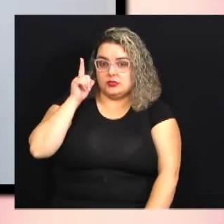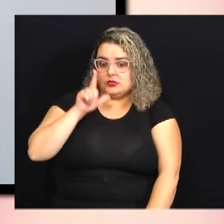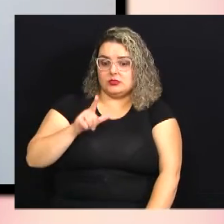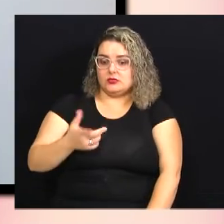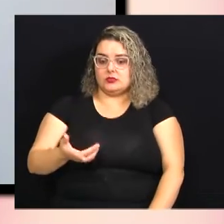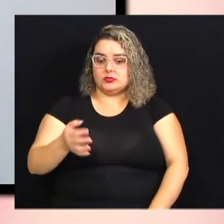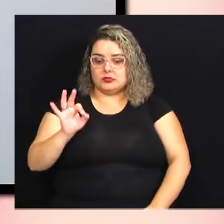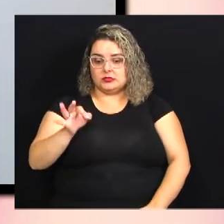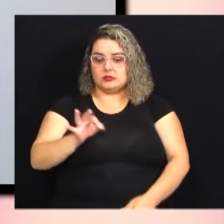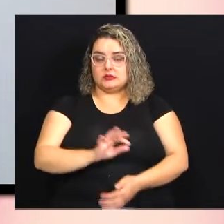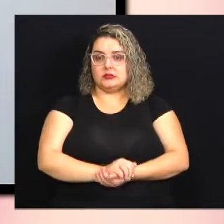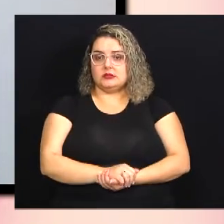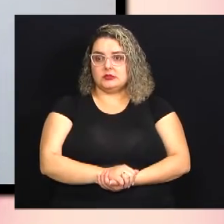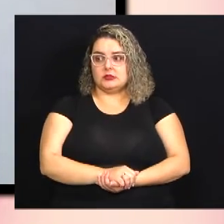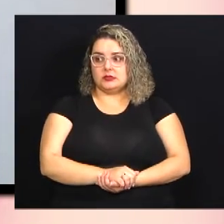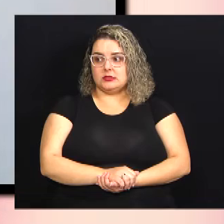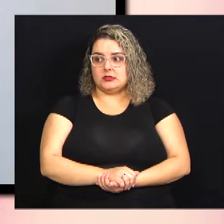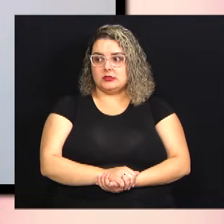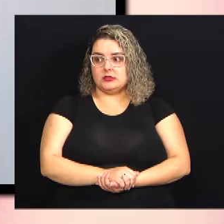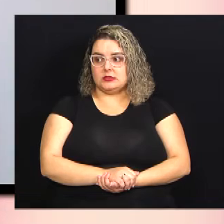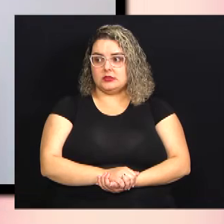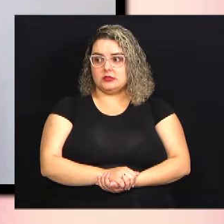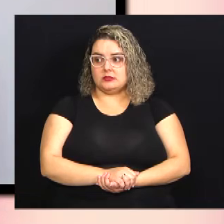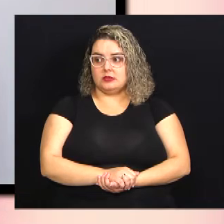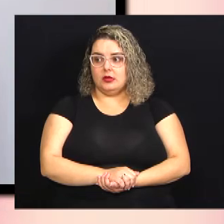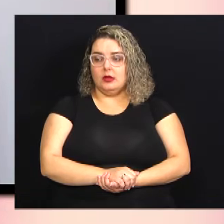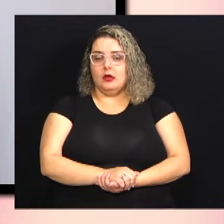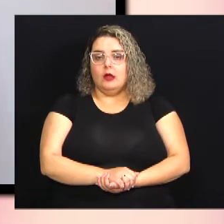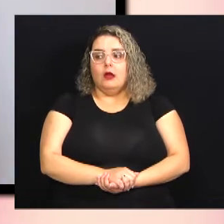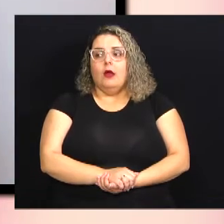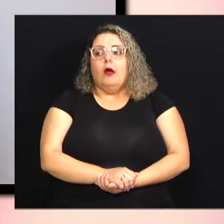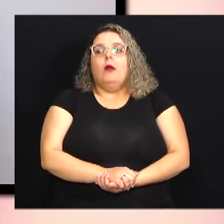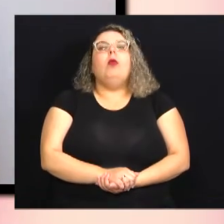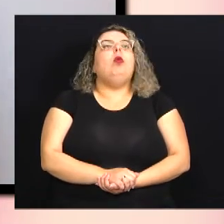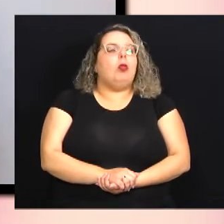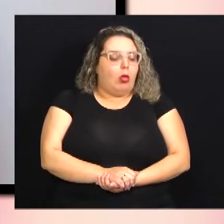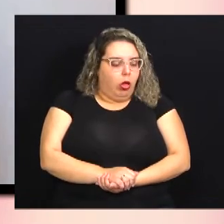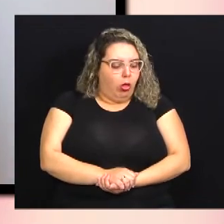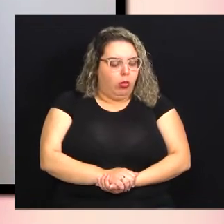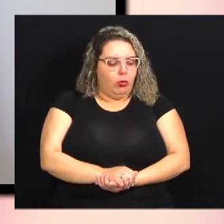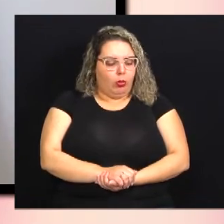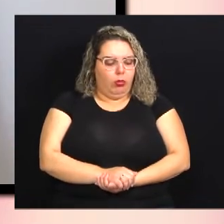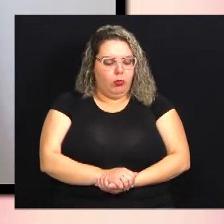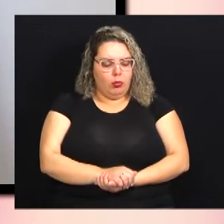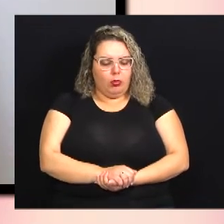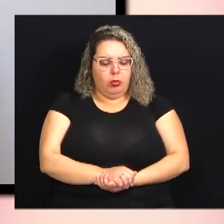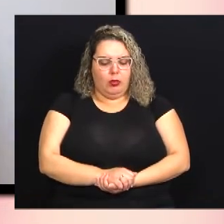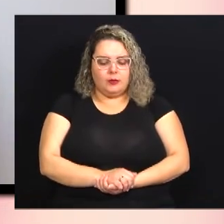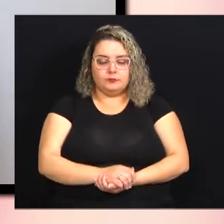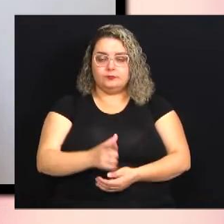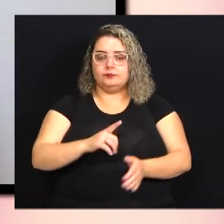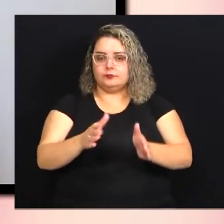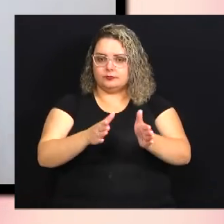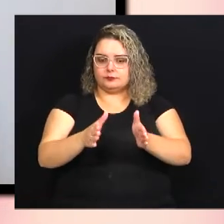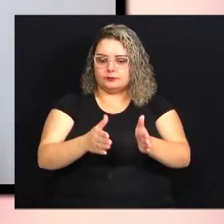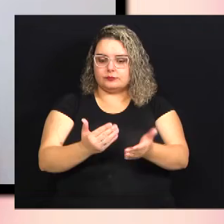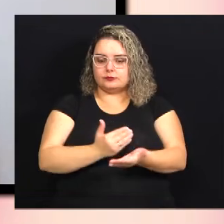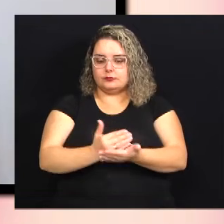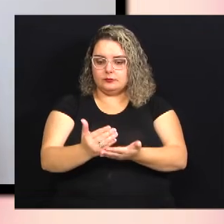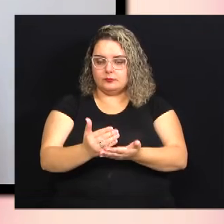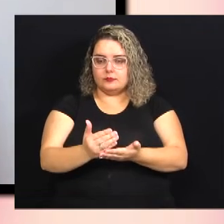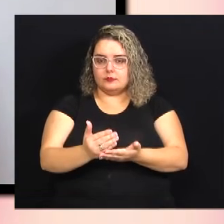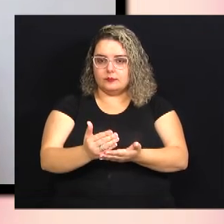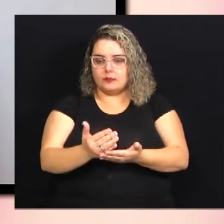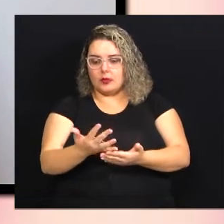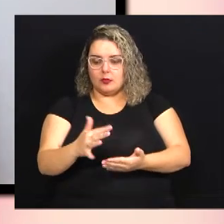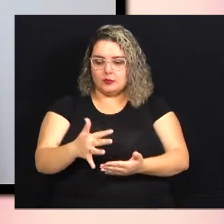mais acertando, né? Então, ele tem, num quadro inicial e